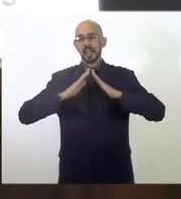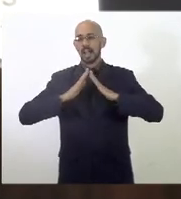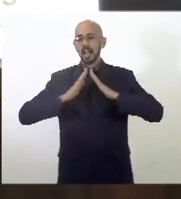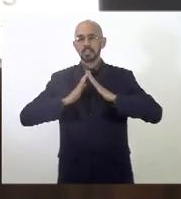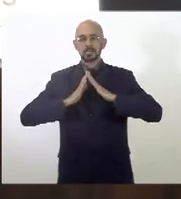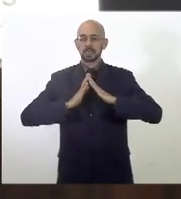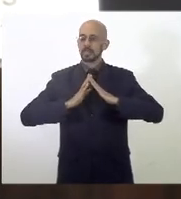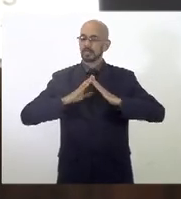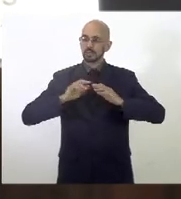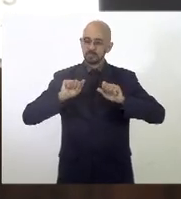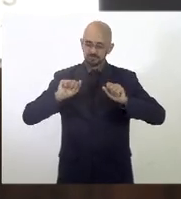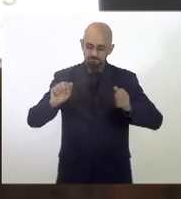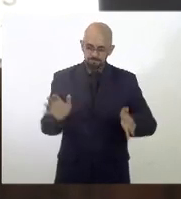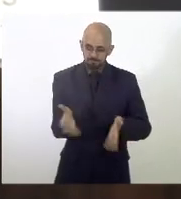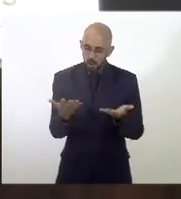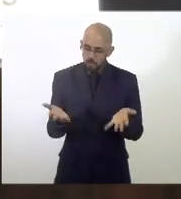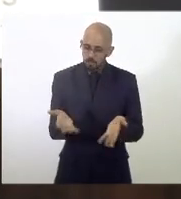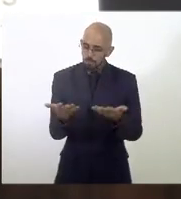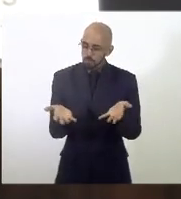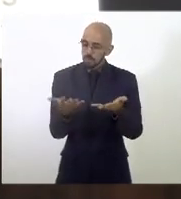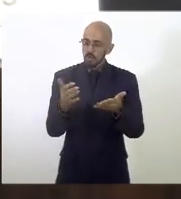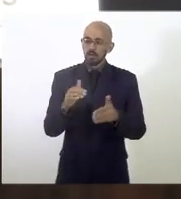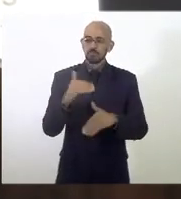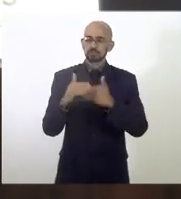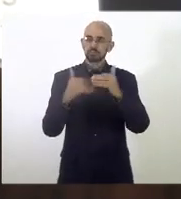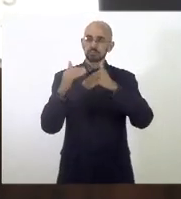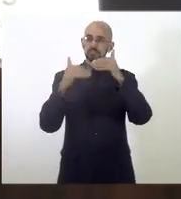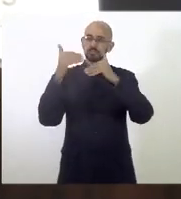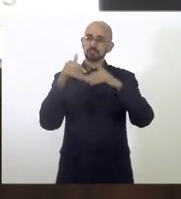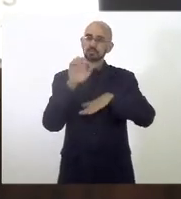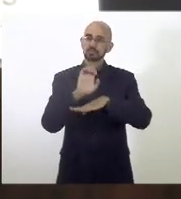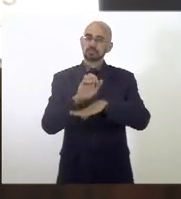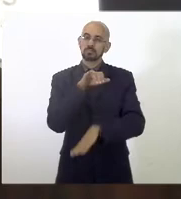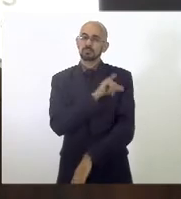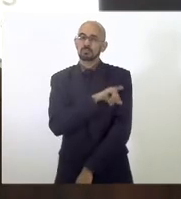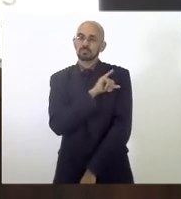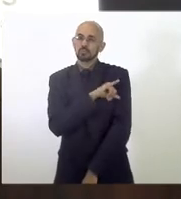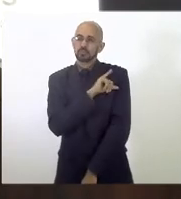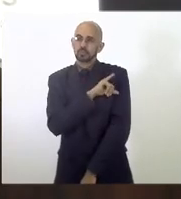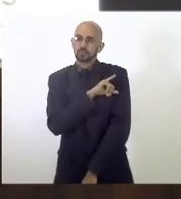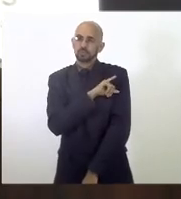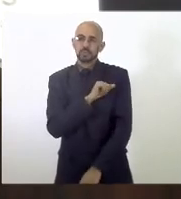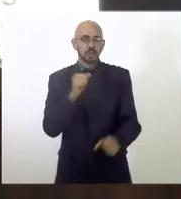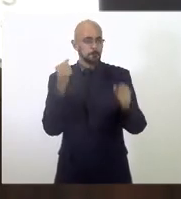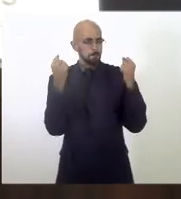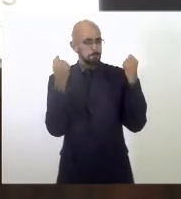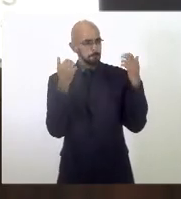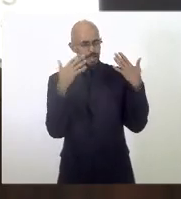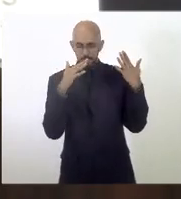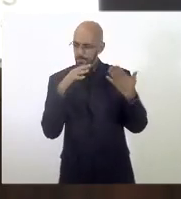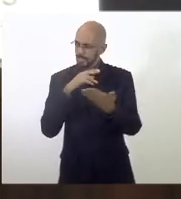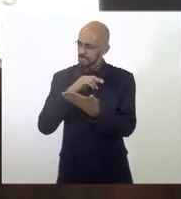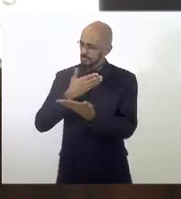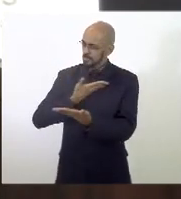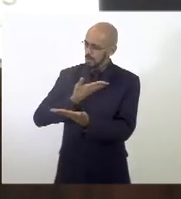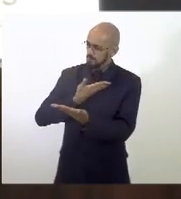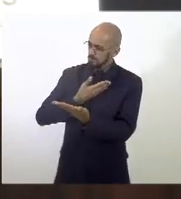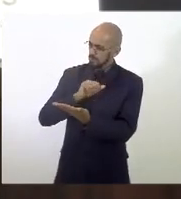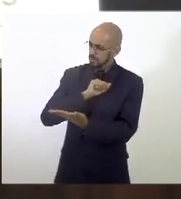vem promovendo o desenvolvimento do Estado do Rio de Janeiro. E eu quero parabenizar a sua gestão, meu querido amigo